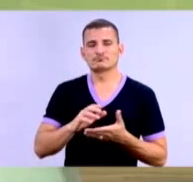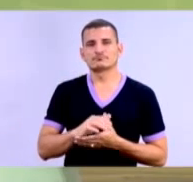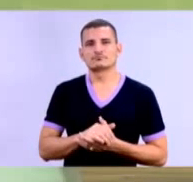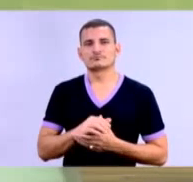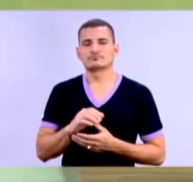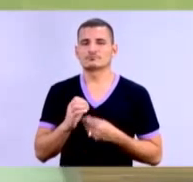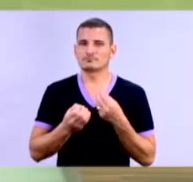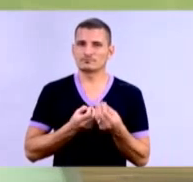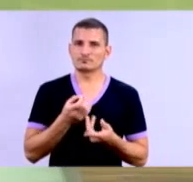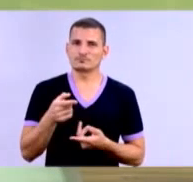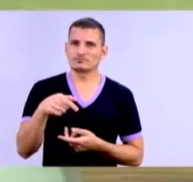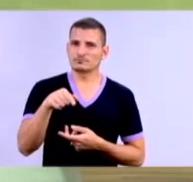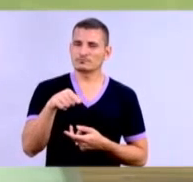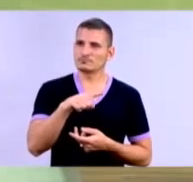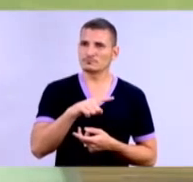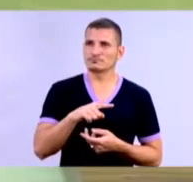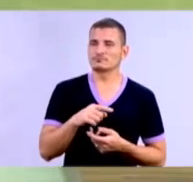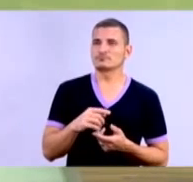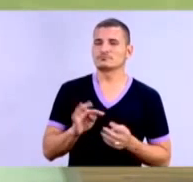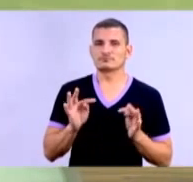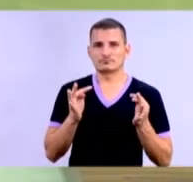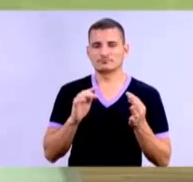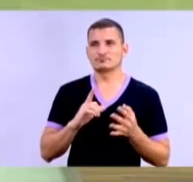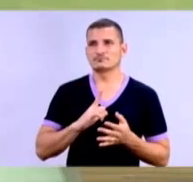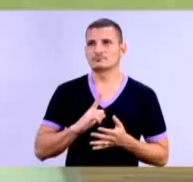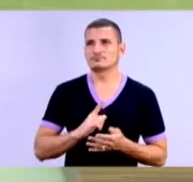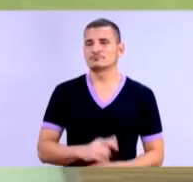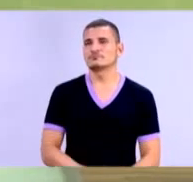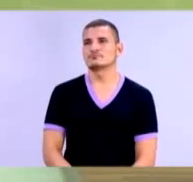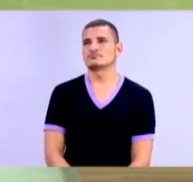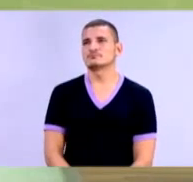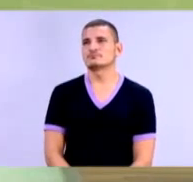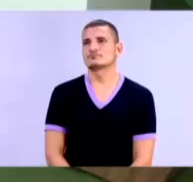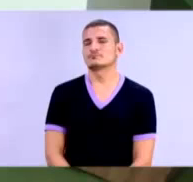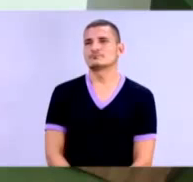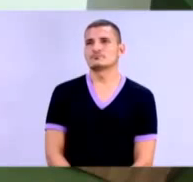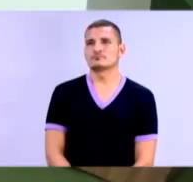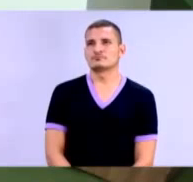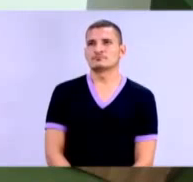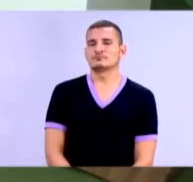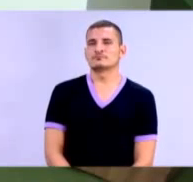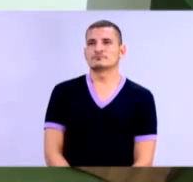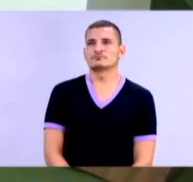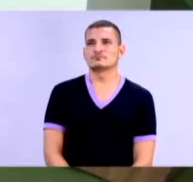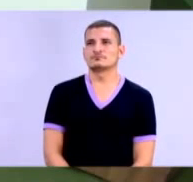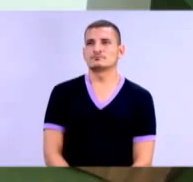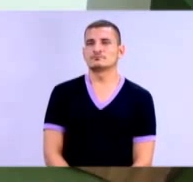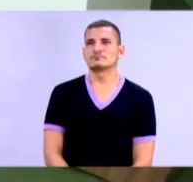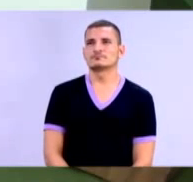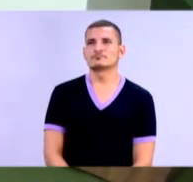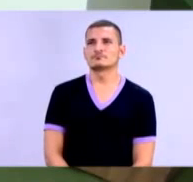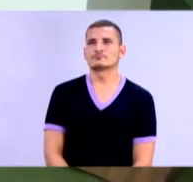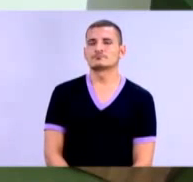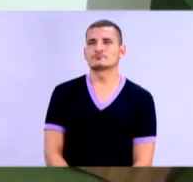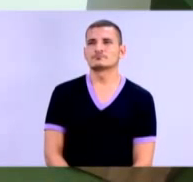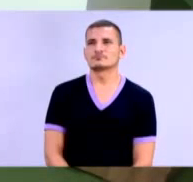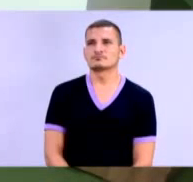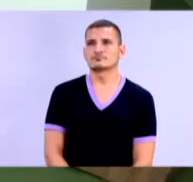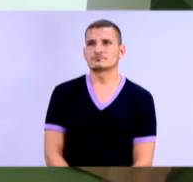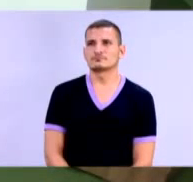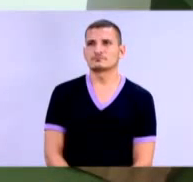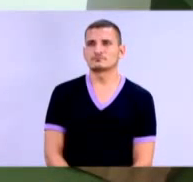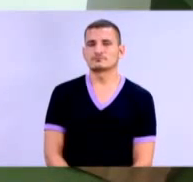formas dessa tecnologia? Será que existem, professor Jordano? Existem bastante. E o legal é que a gente tem aqui, né, que